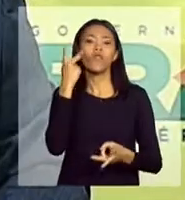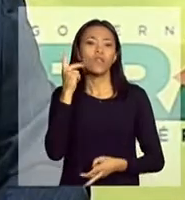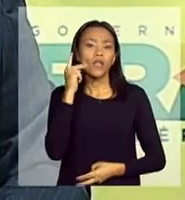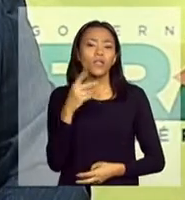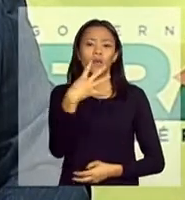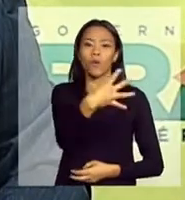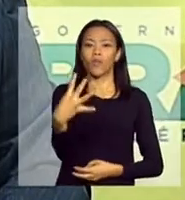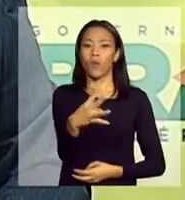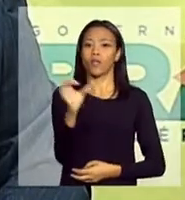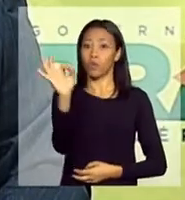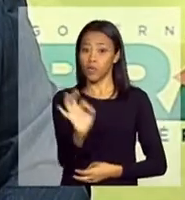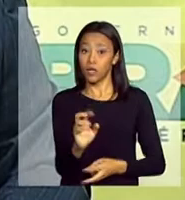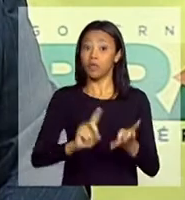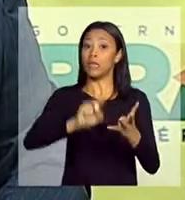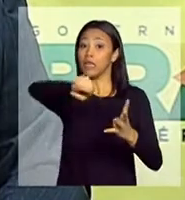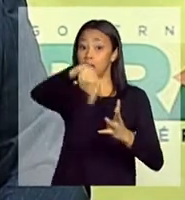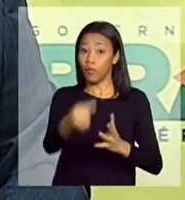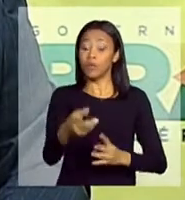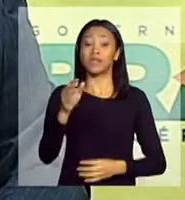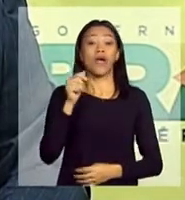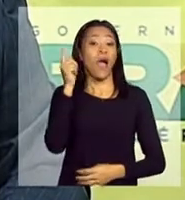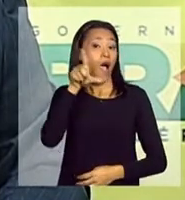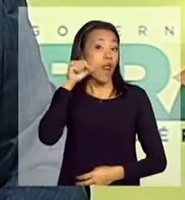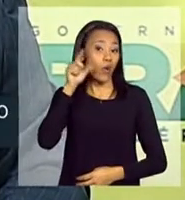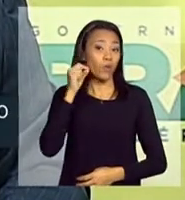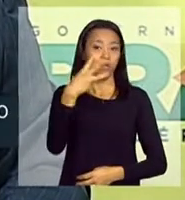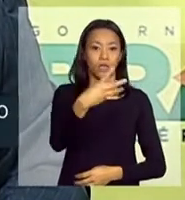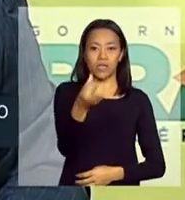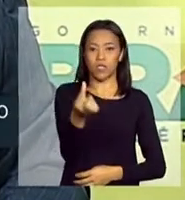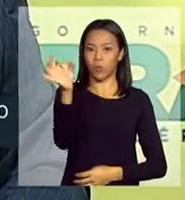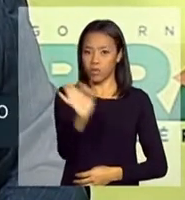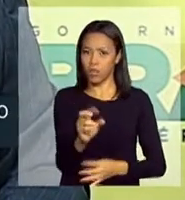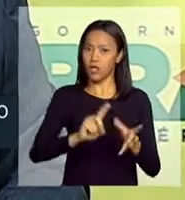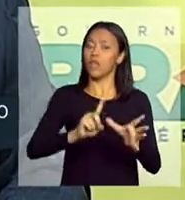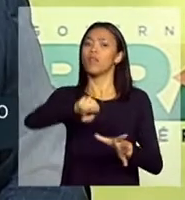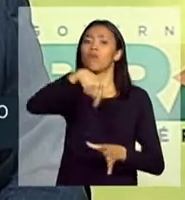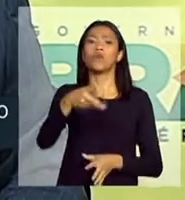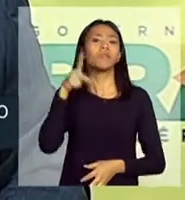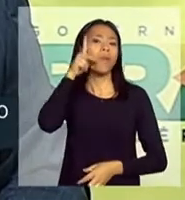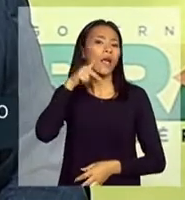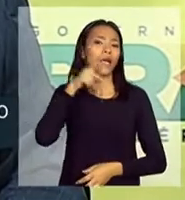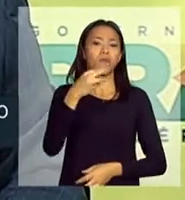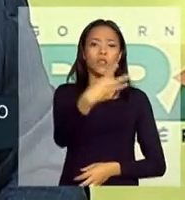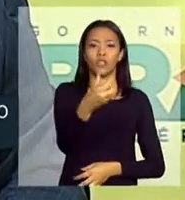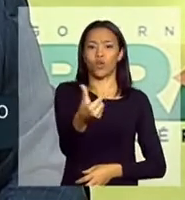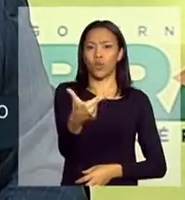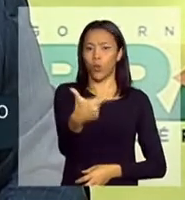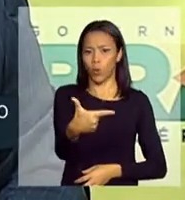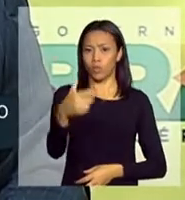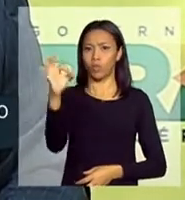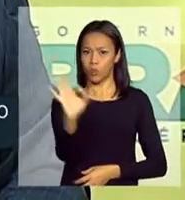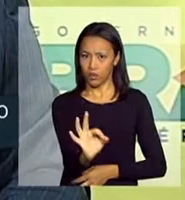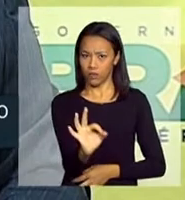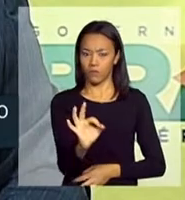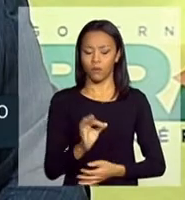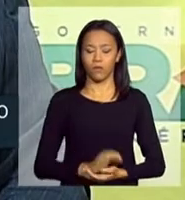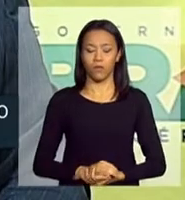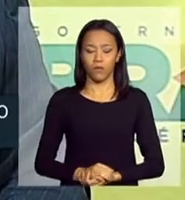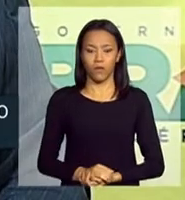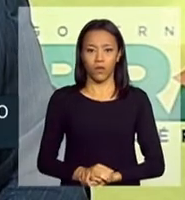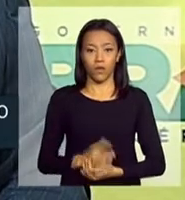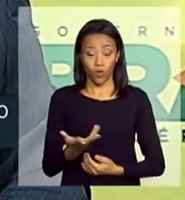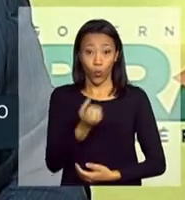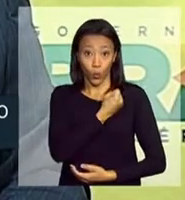Ceará 44 por cento depois Alagoas 36 por cento depois Paraíba trinta e dois por cento o